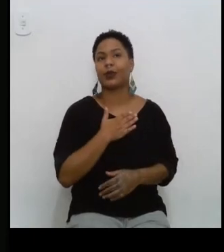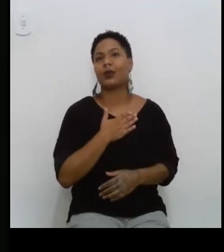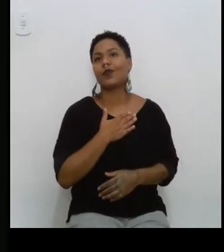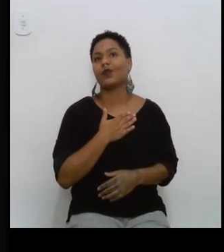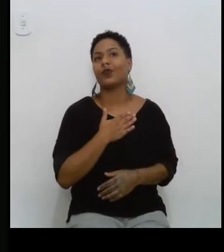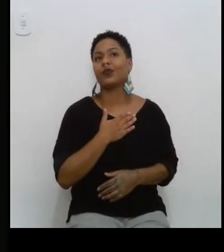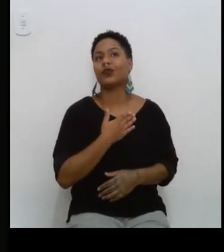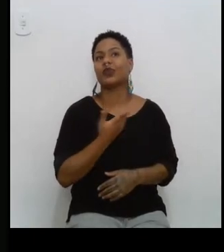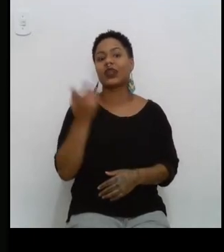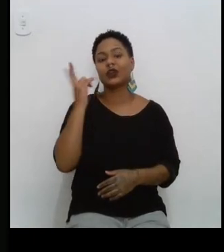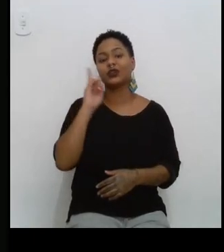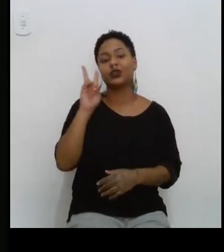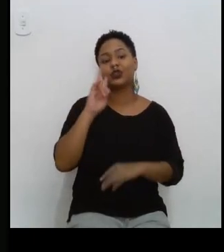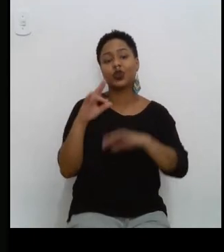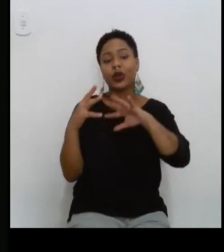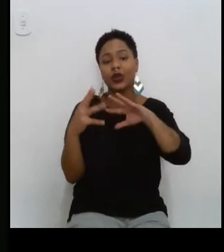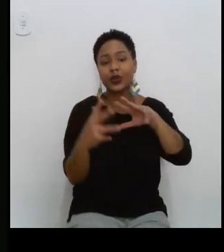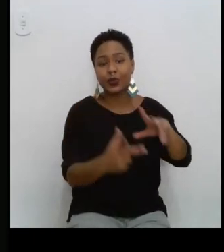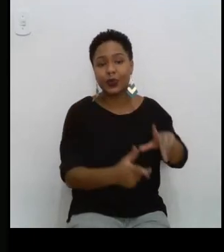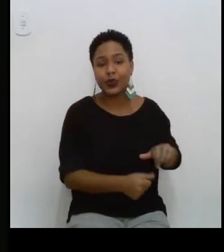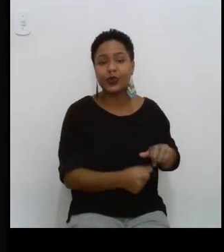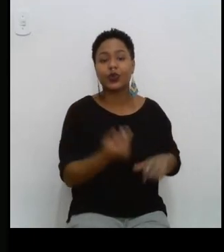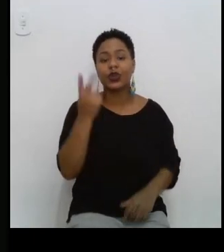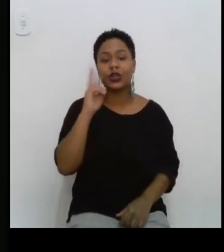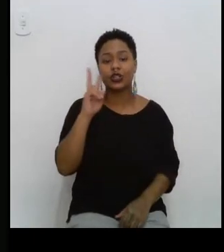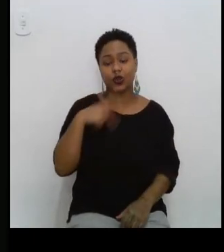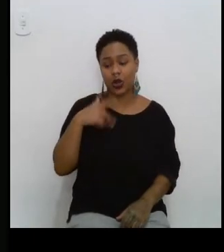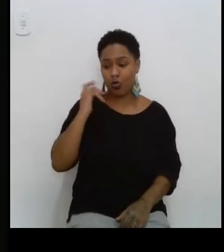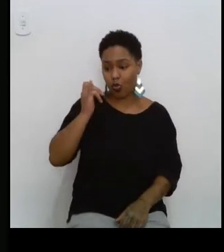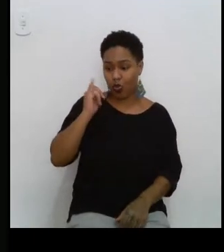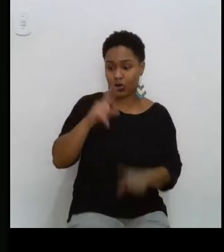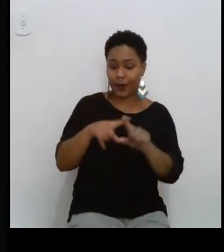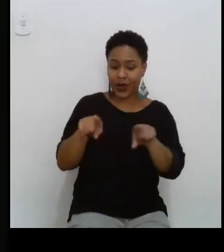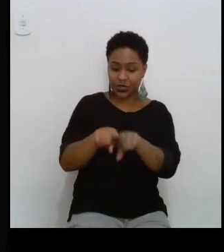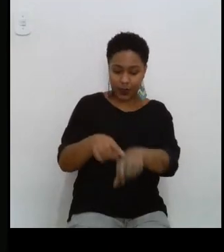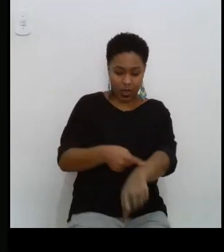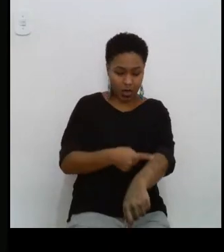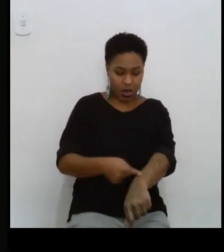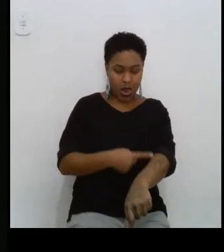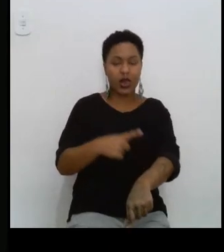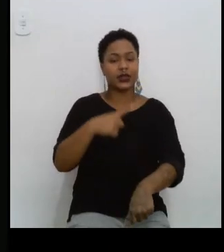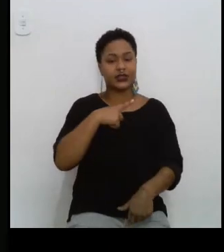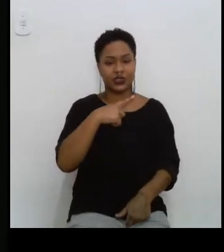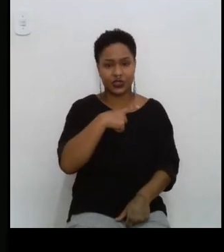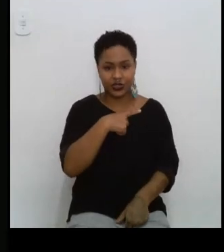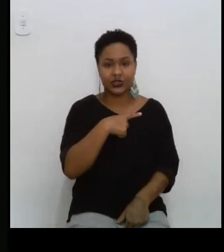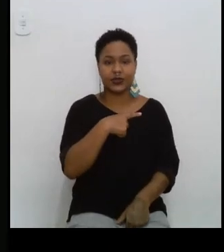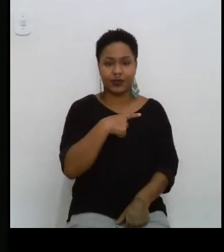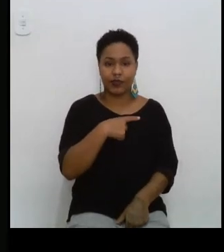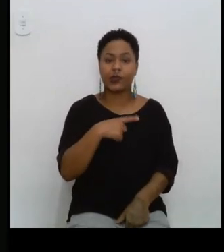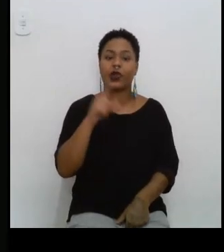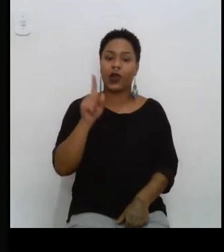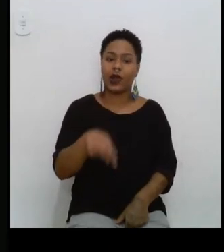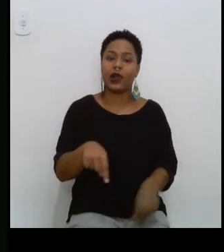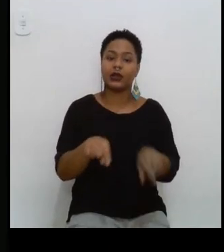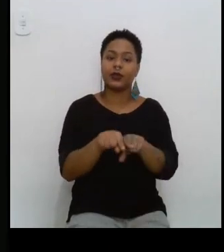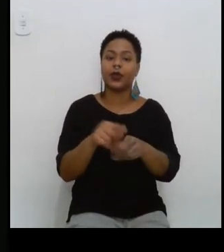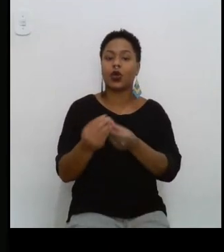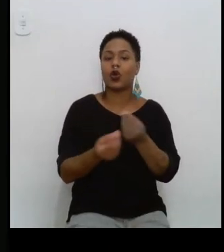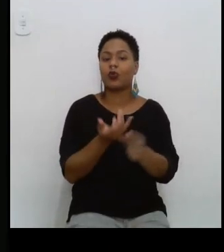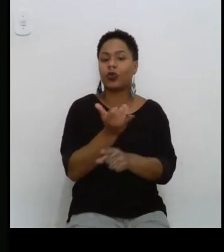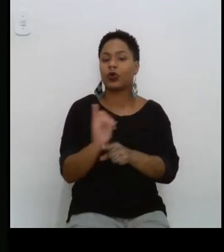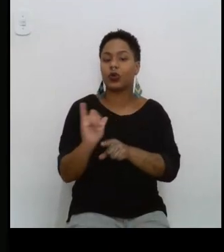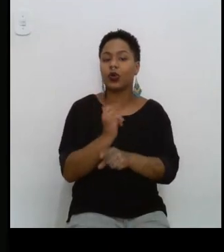história do mundo história não só daqui é um lar mas história que a minha carne e também na área de alguma forma e também para de alguma forma